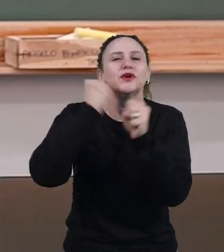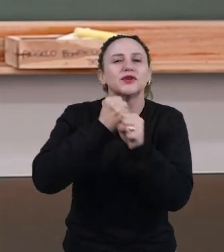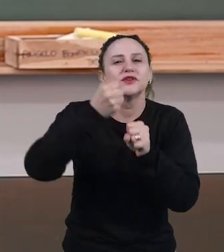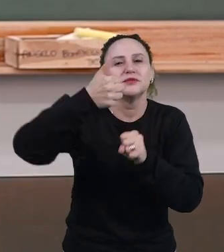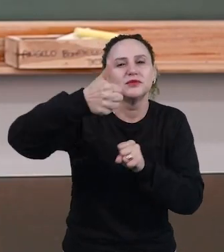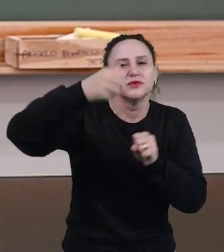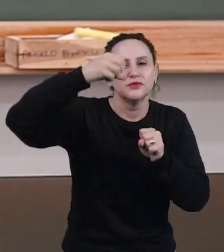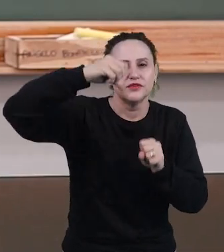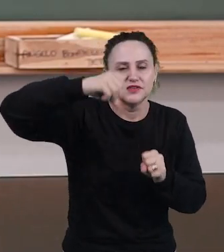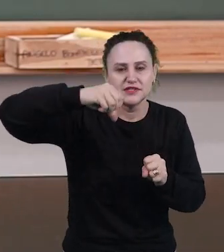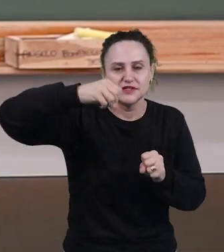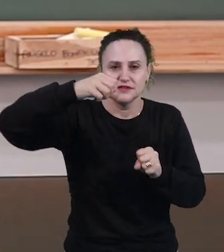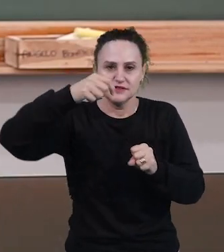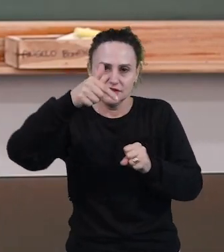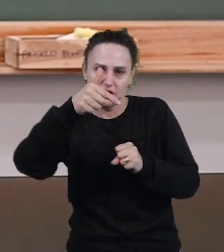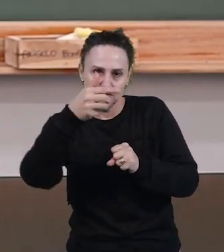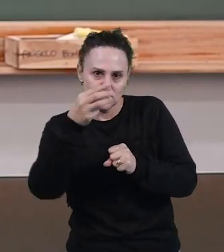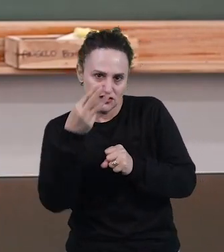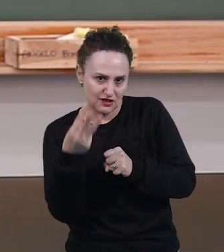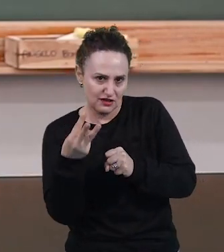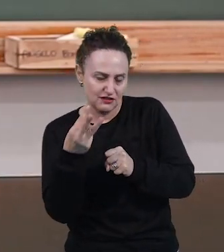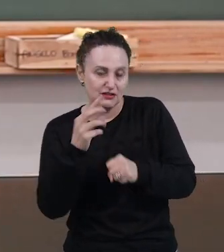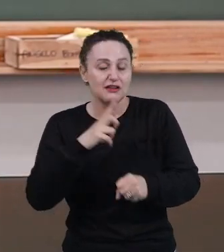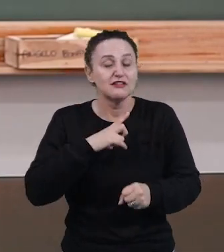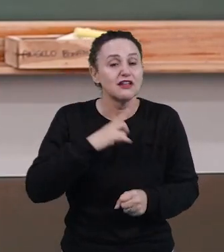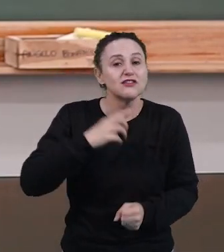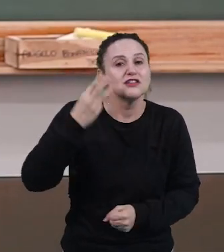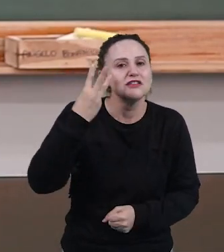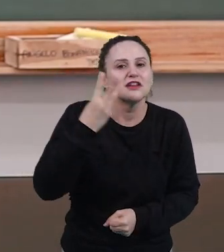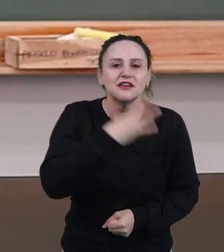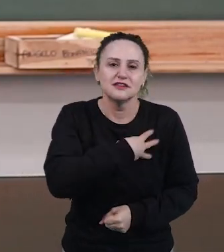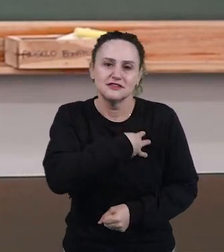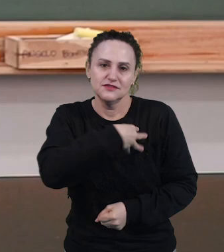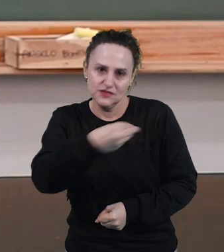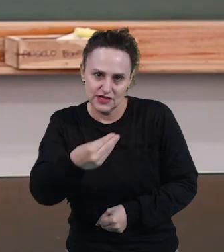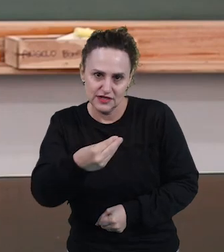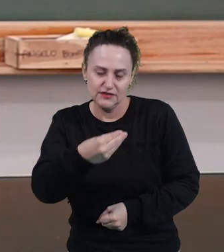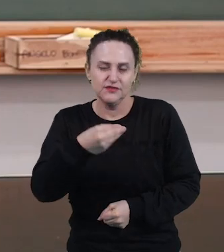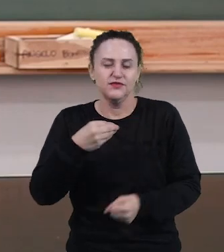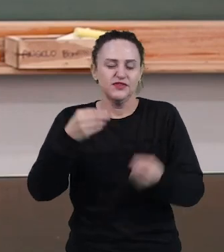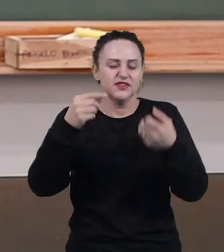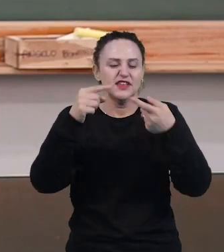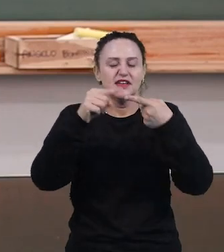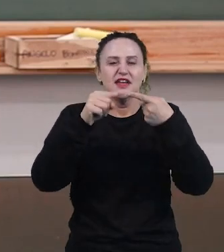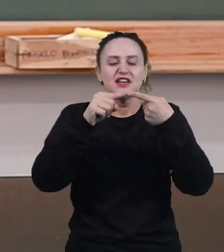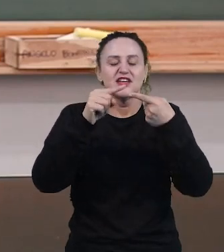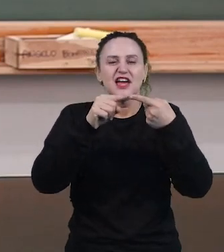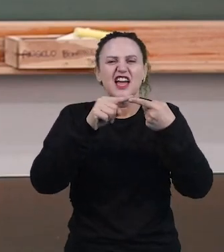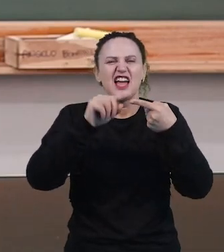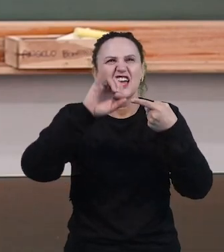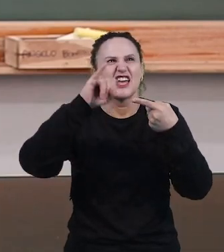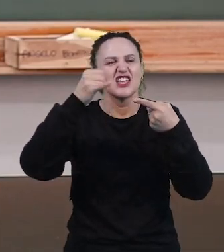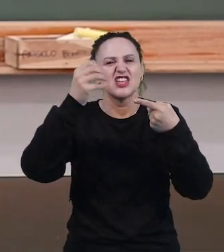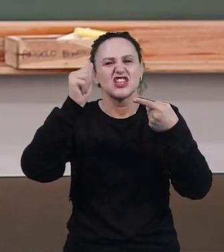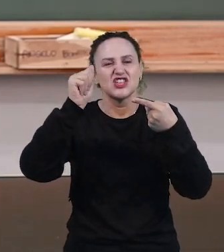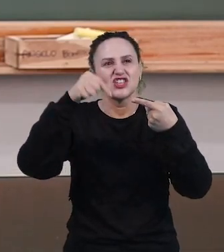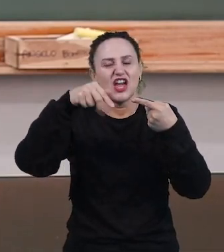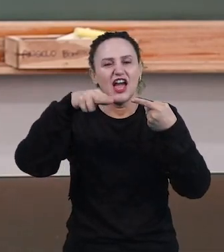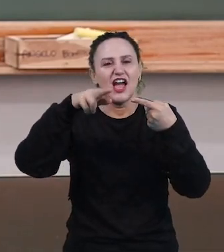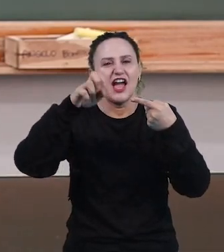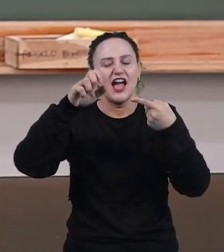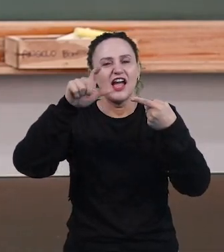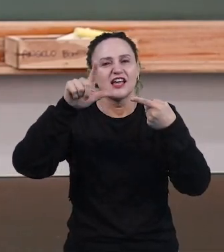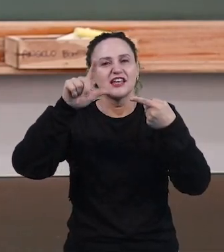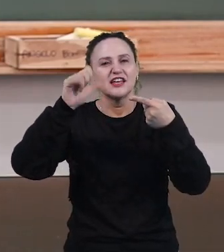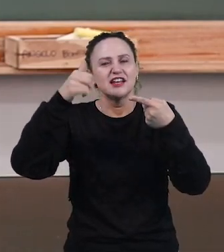ele teve 3 filhas, né? A Jaqueline, a Luciene e Laurent. Gente, olhem aí, eu